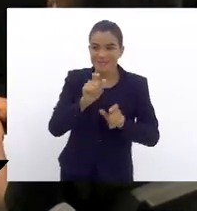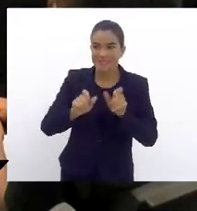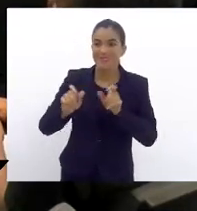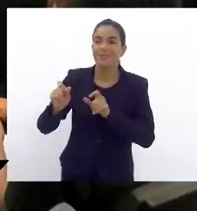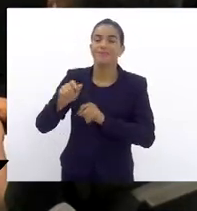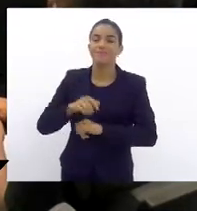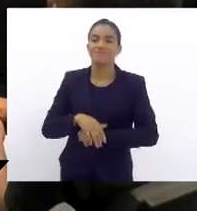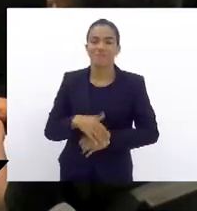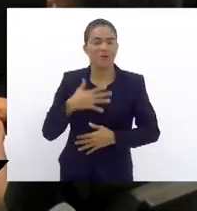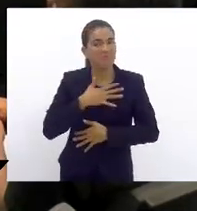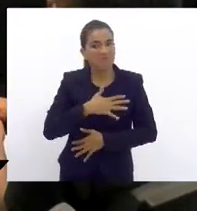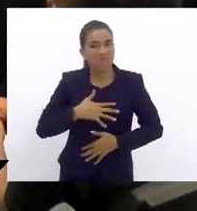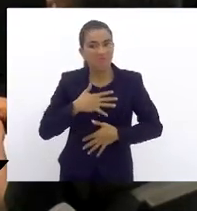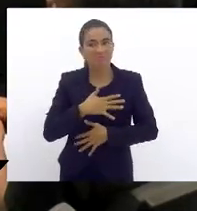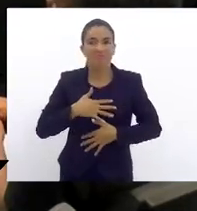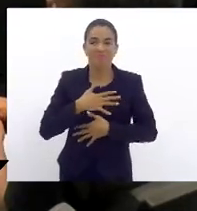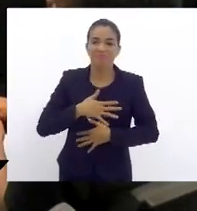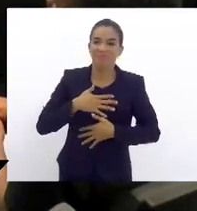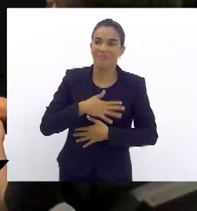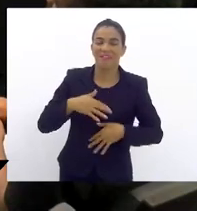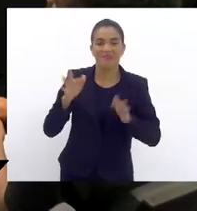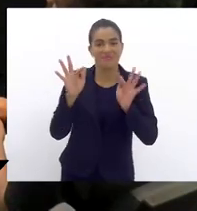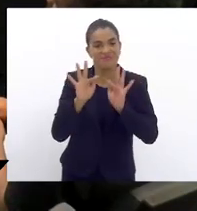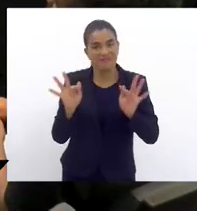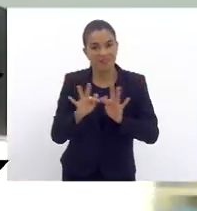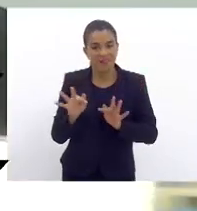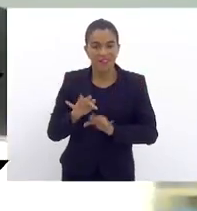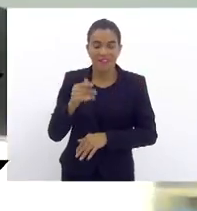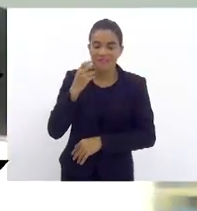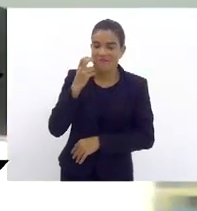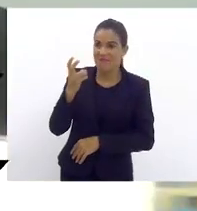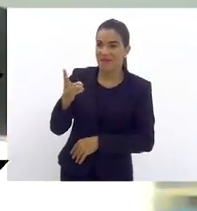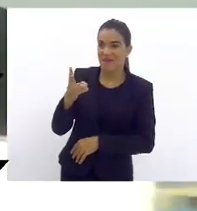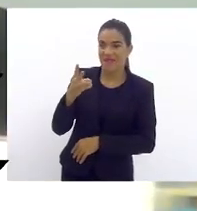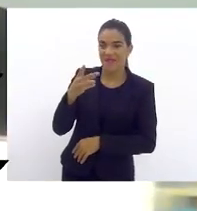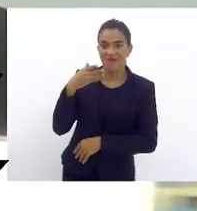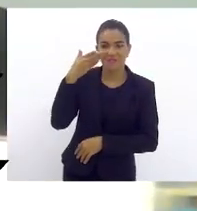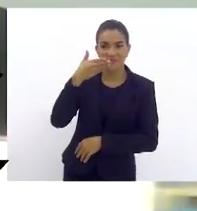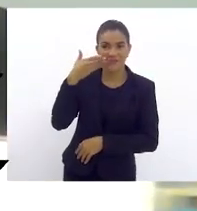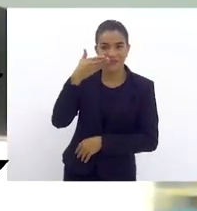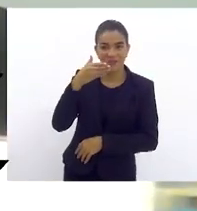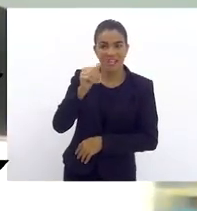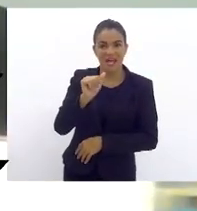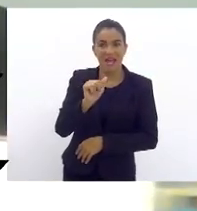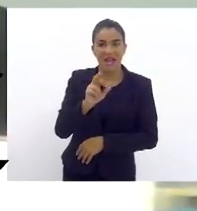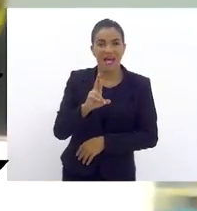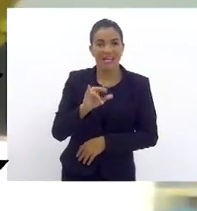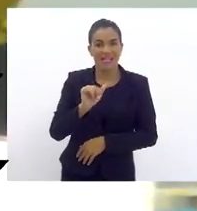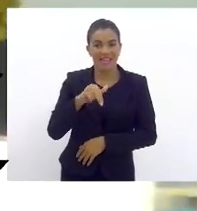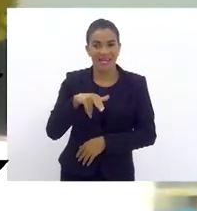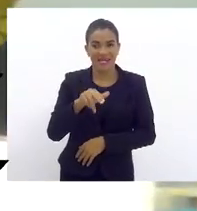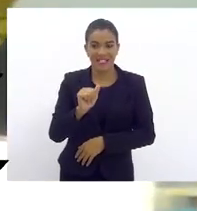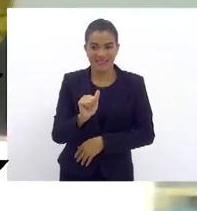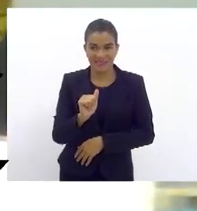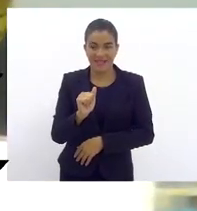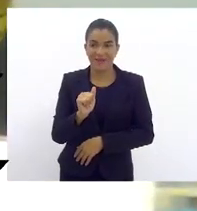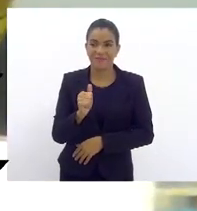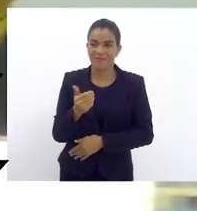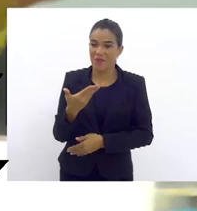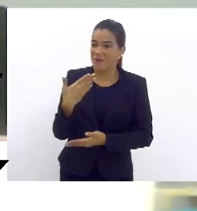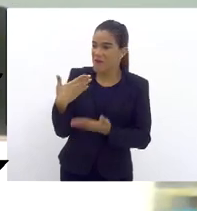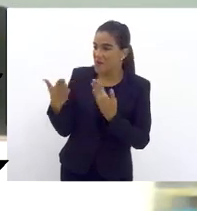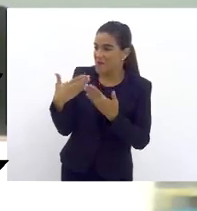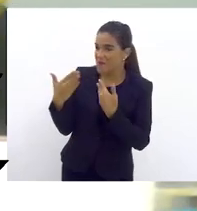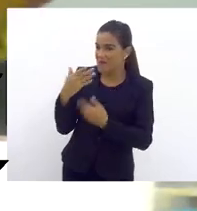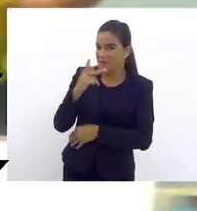Fico muito feliz de ter ouvido a falar da Ariana antes porque eu acho que a gente está aqui onde tava com Josemar falando